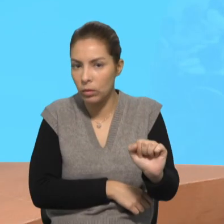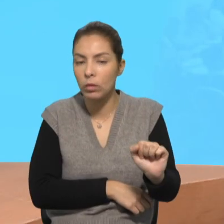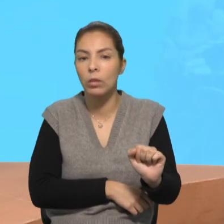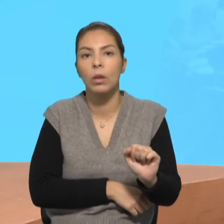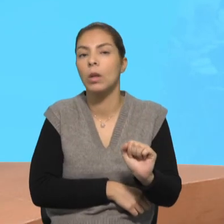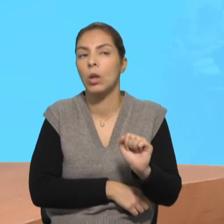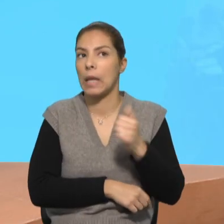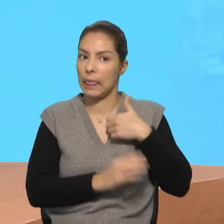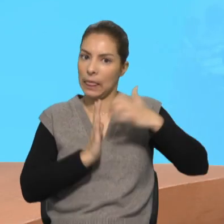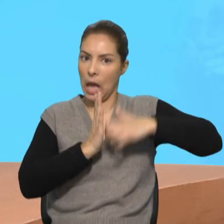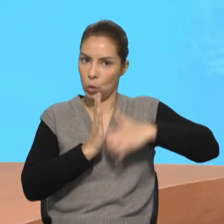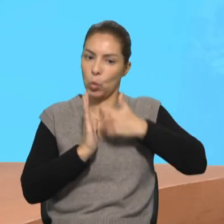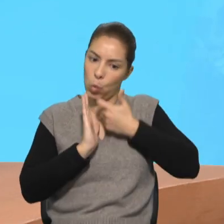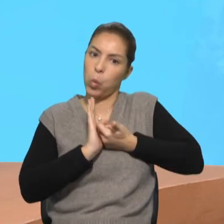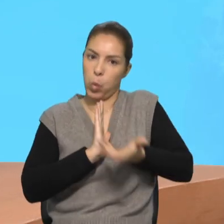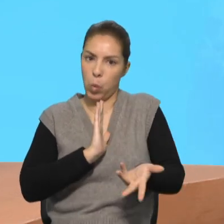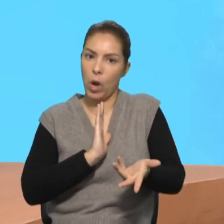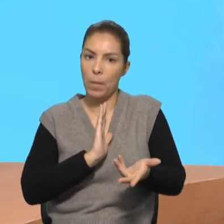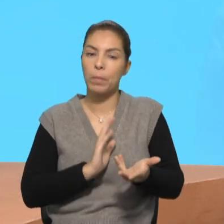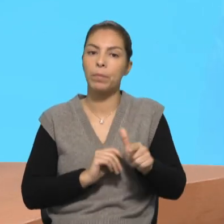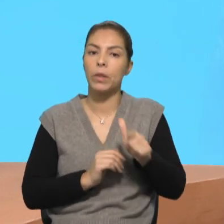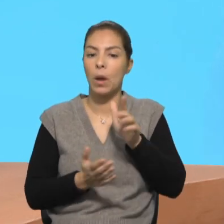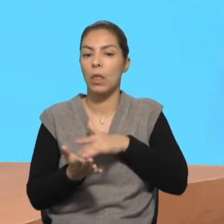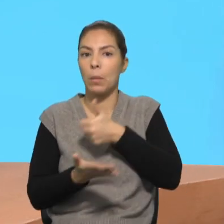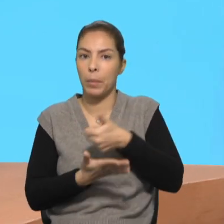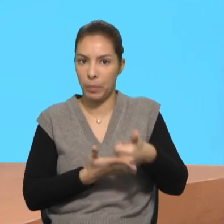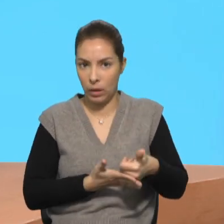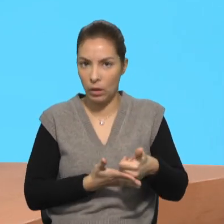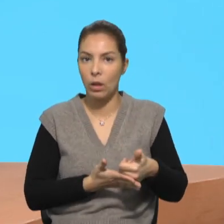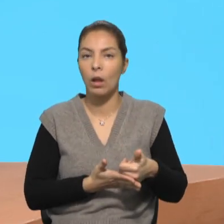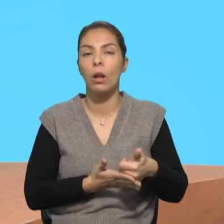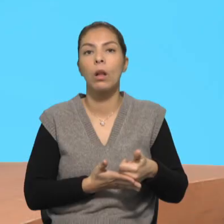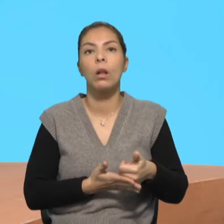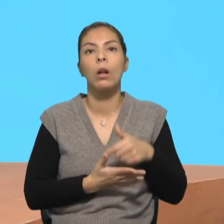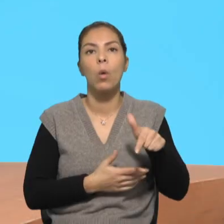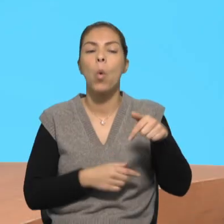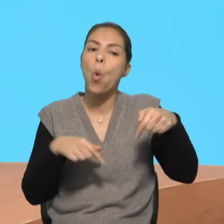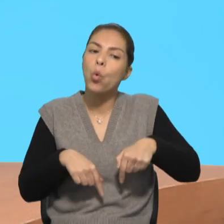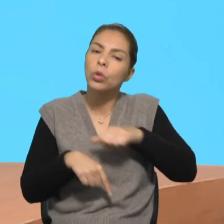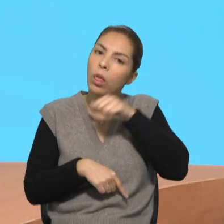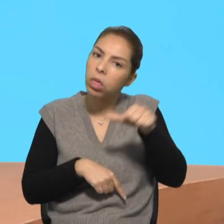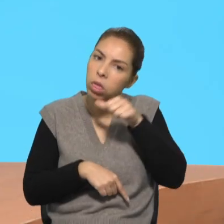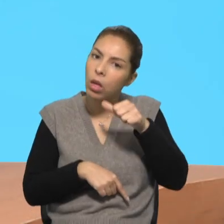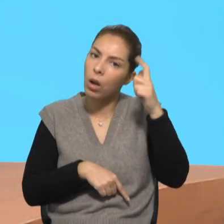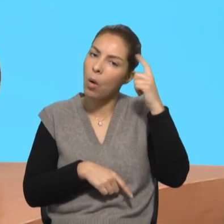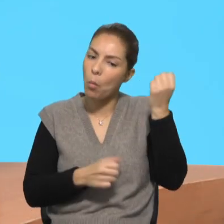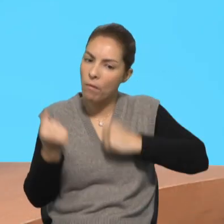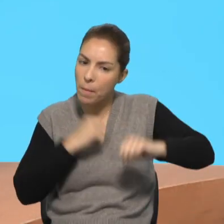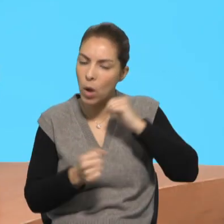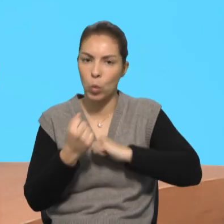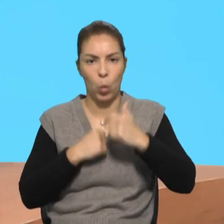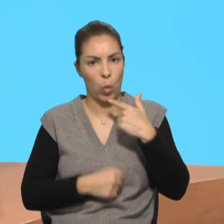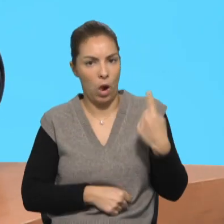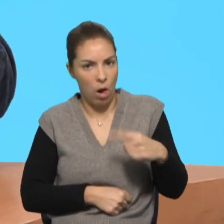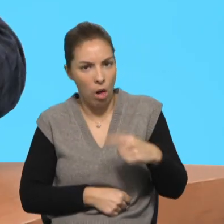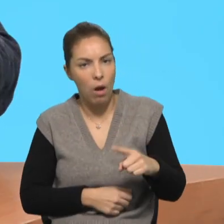vários textos bíblicos que são hoje até usados por muitos movimentos,